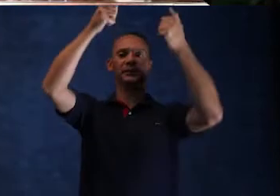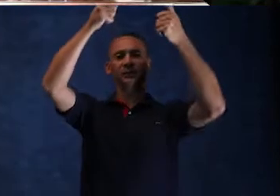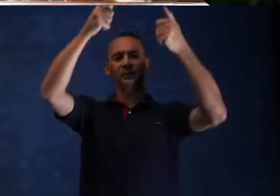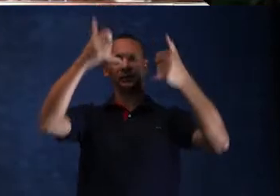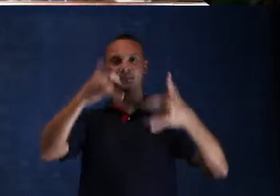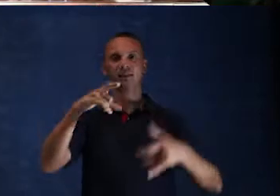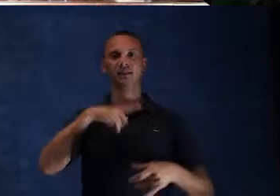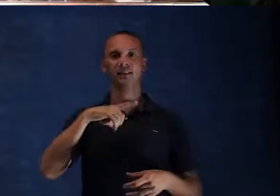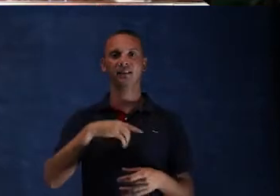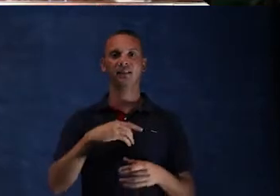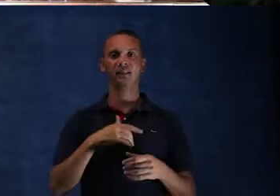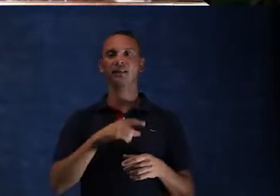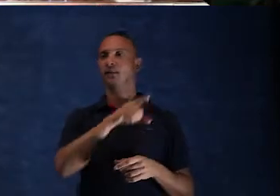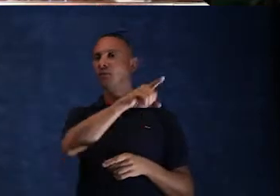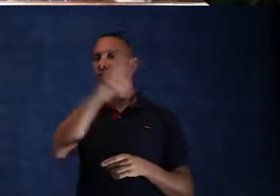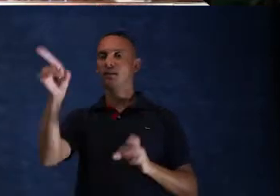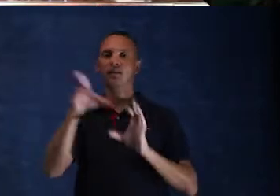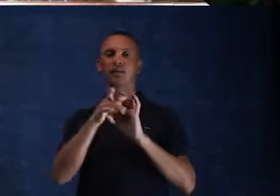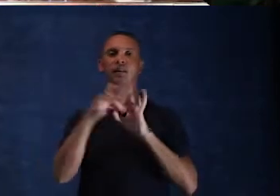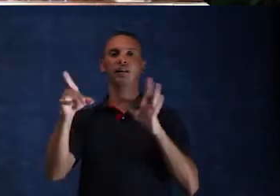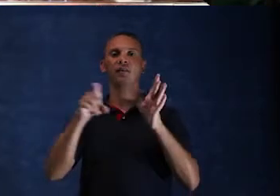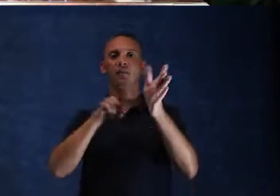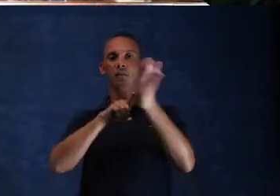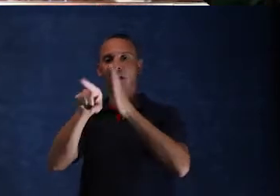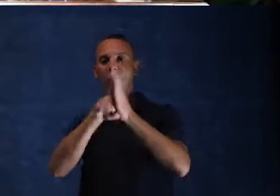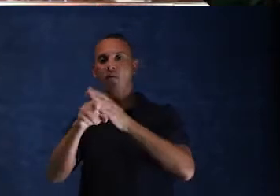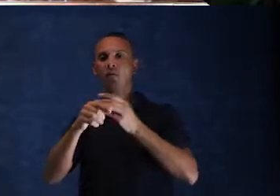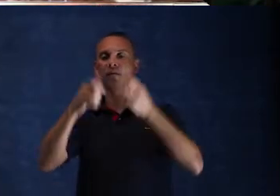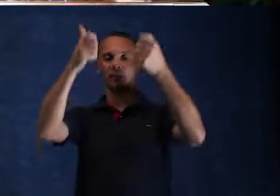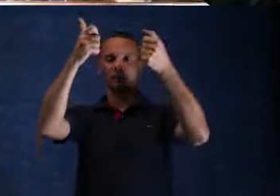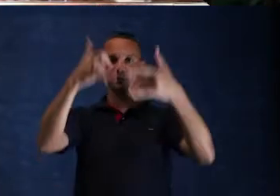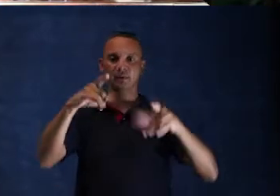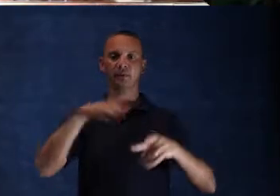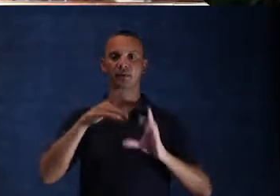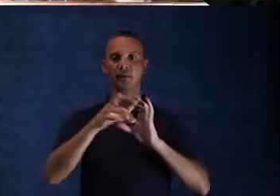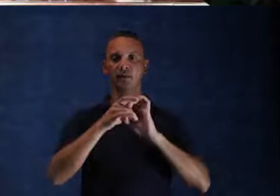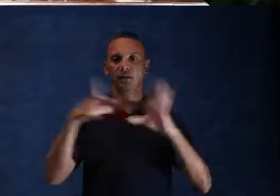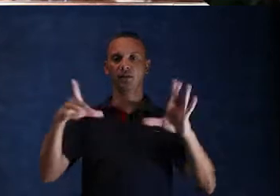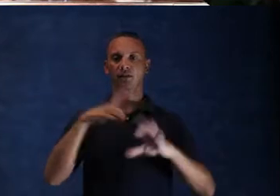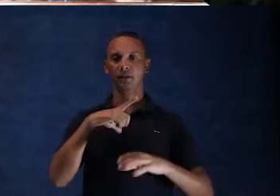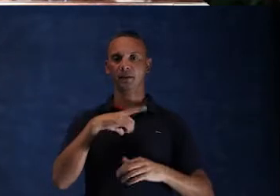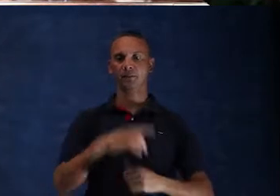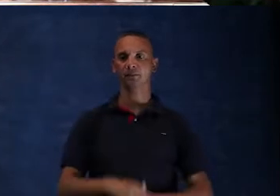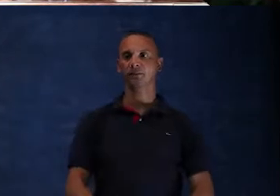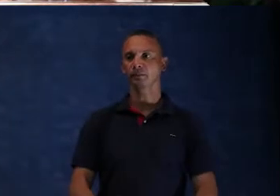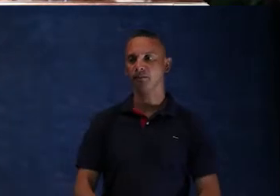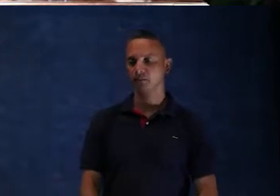noite. A palavra está franqueada para quem quiser fazer uso dela.